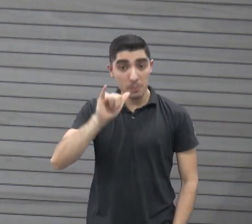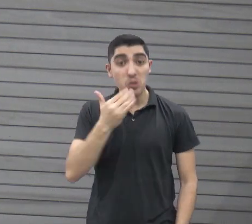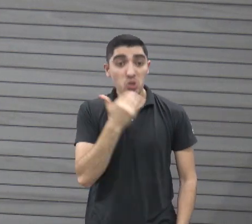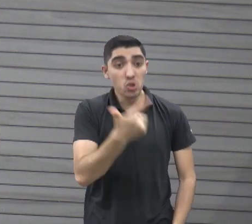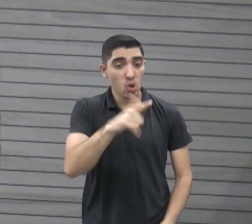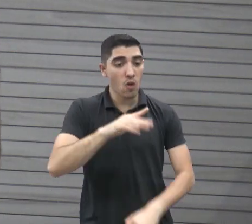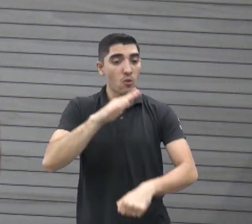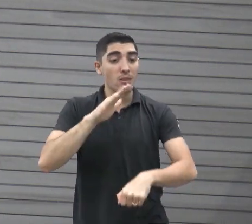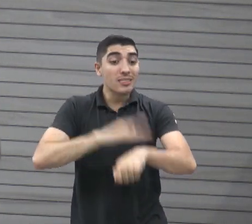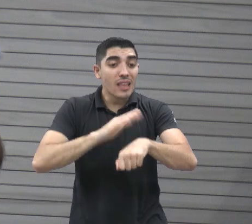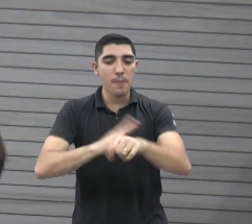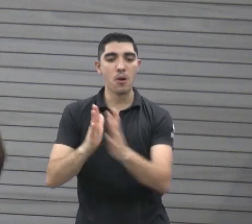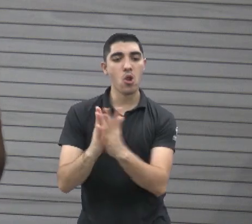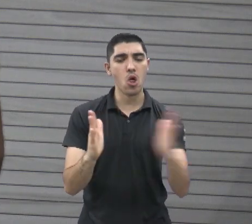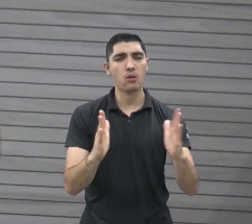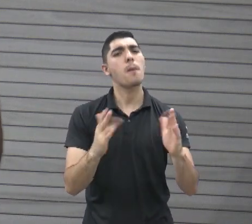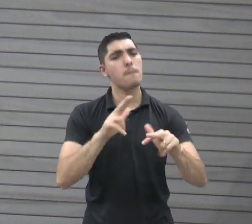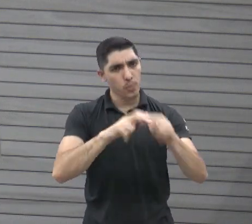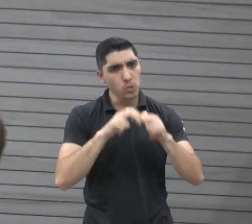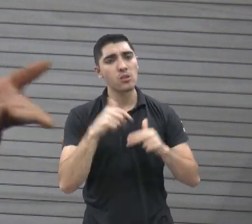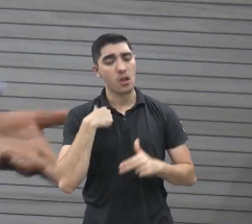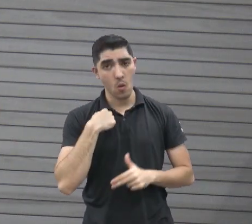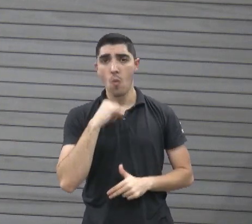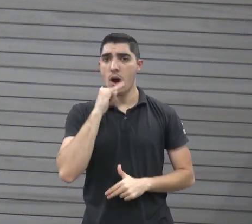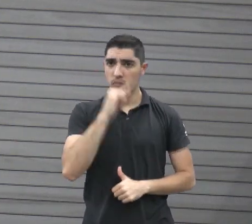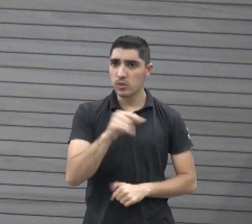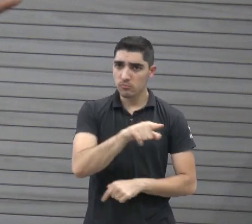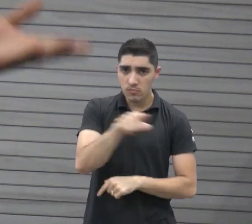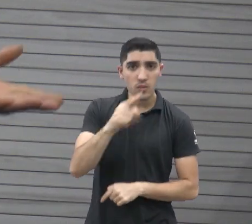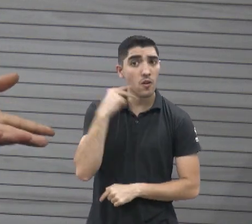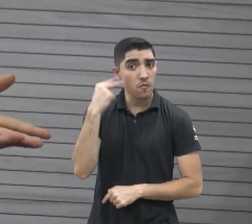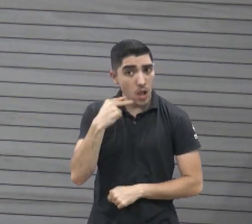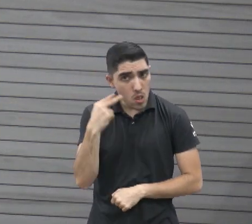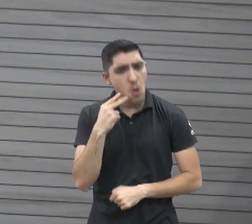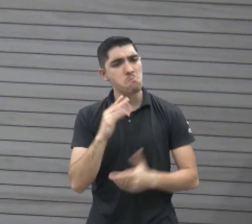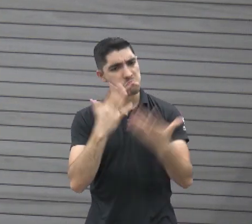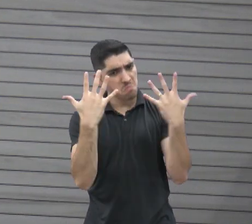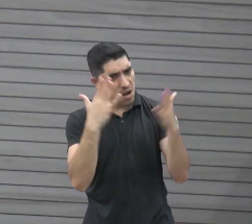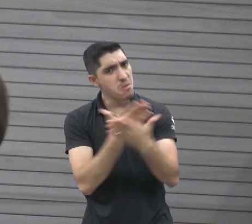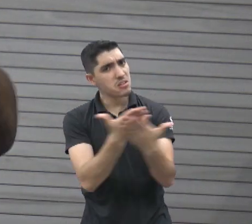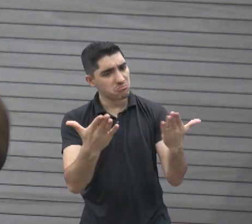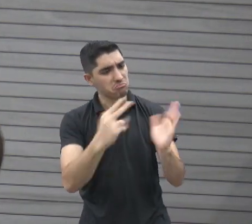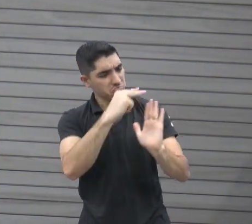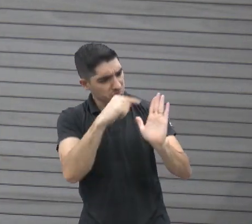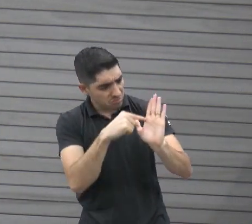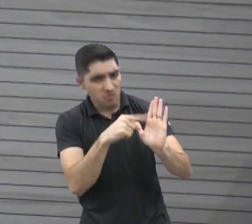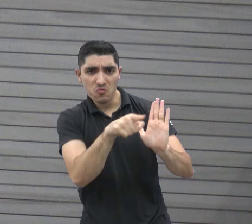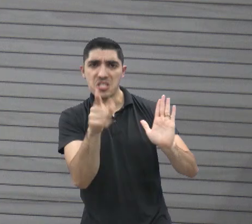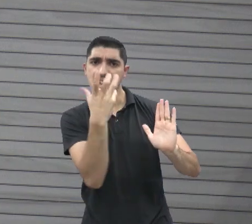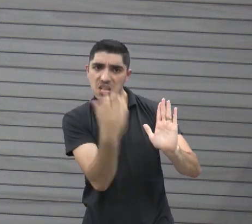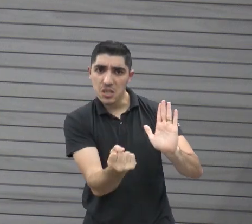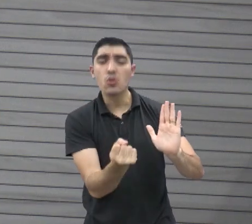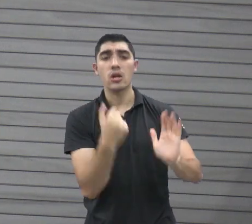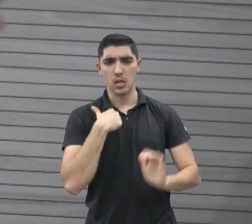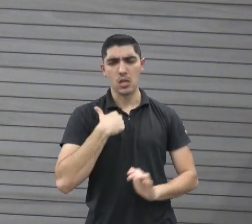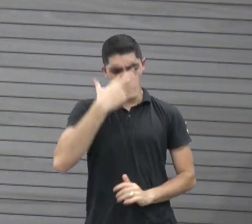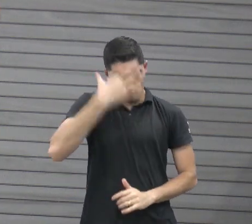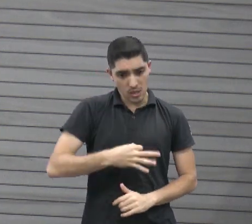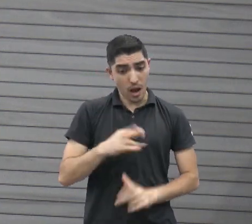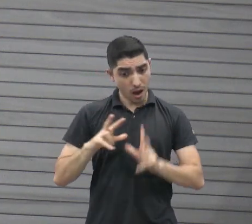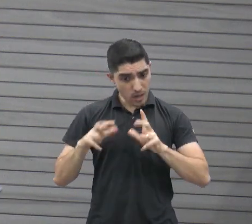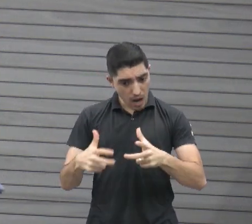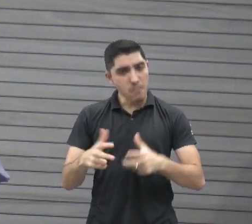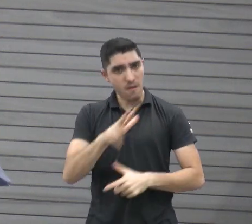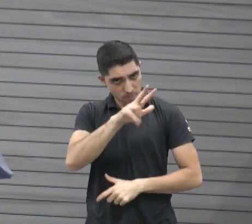quero aqui cumprimentar os vereadores que aprovaram a leitura do processo e eu tenho certeza que essa Câmara vai dar uma resposta para o